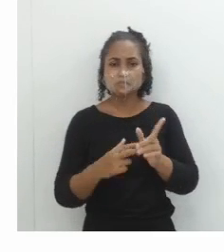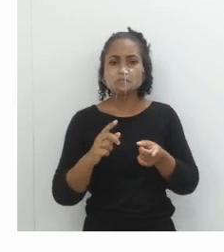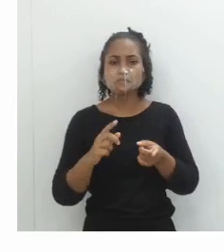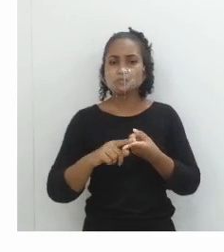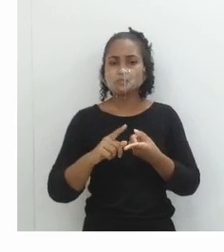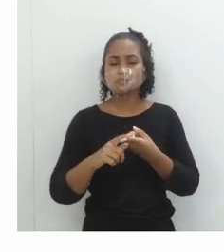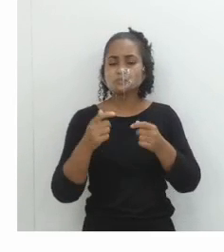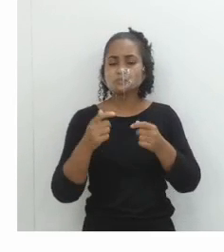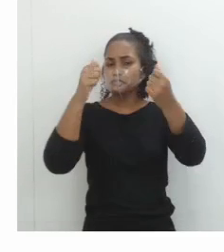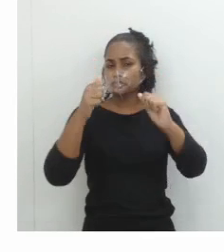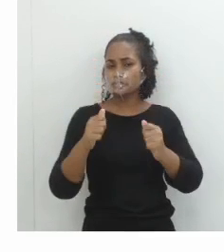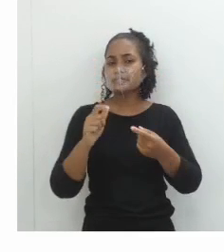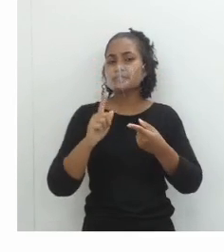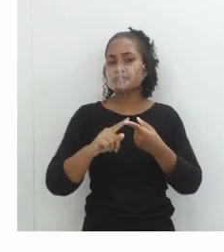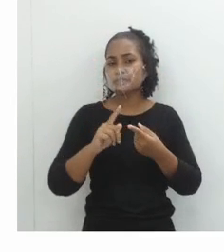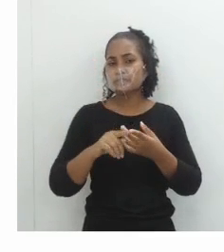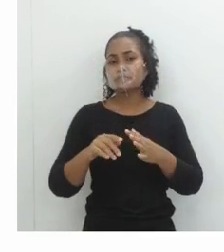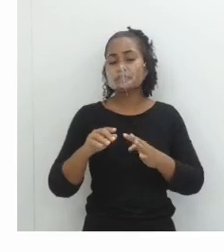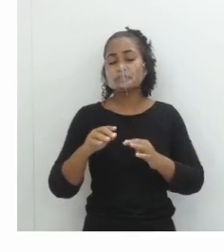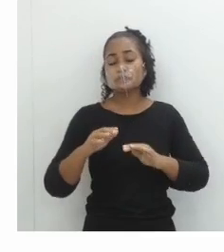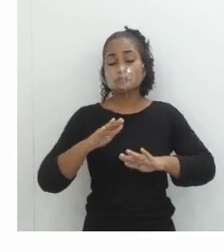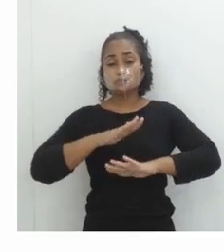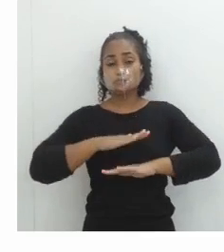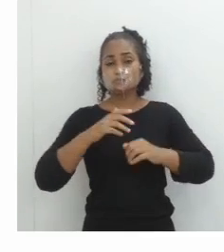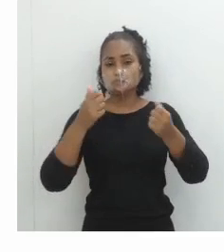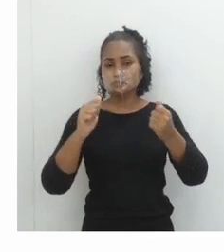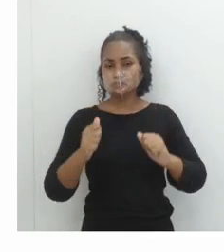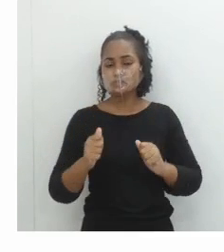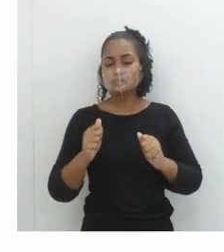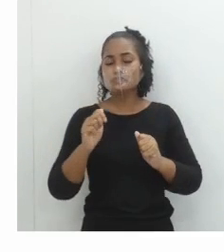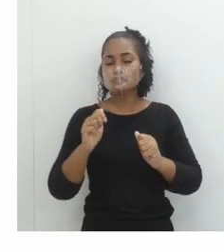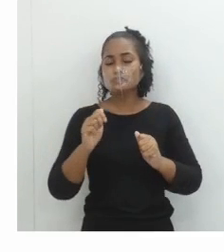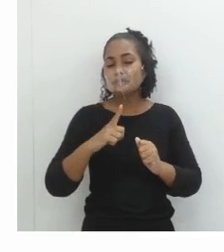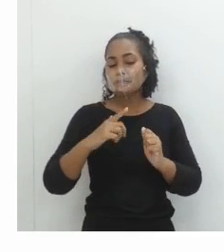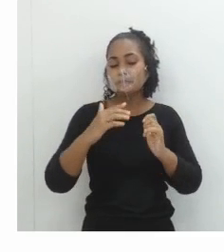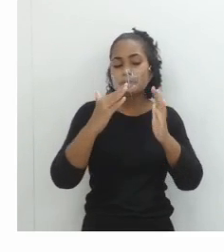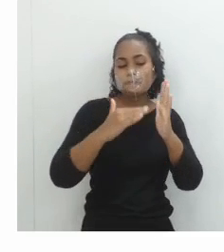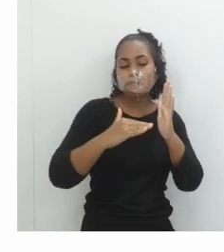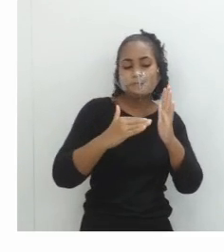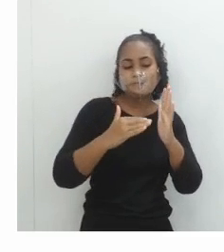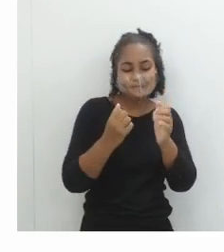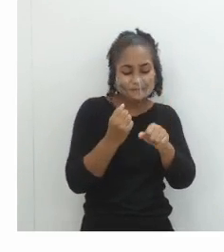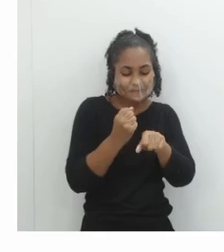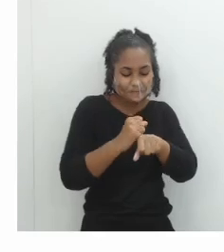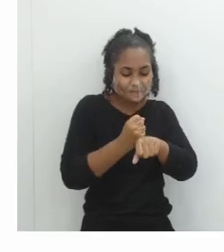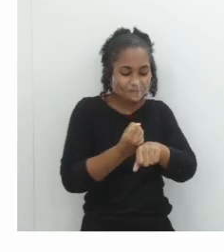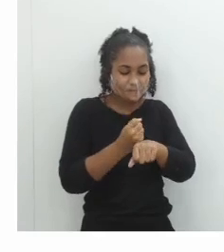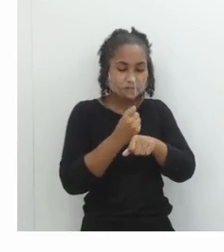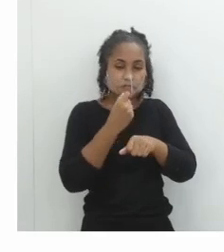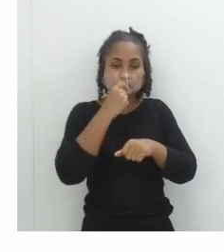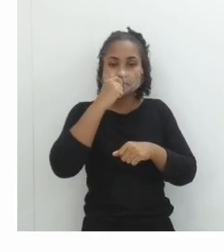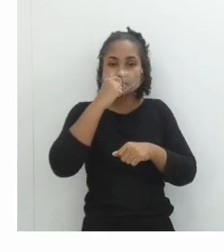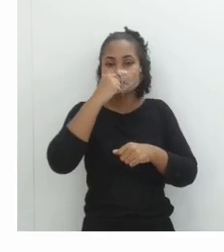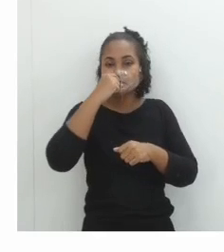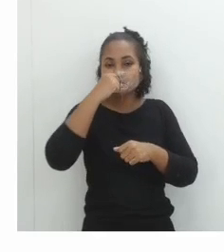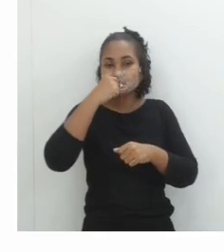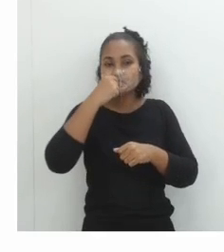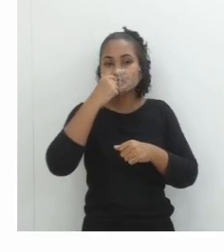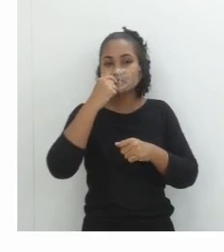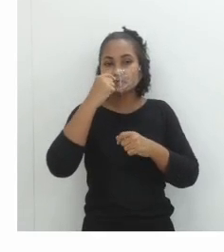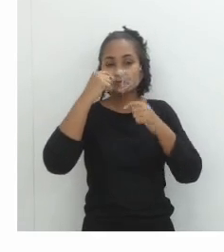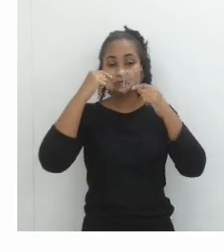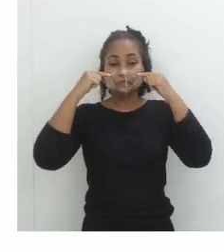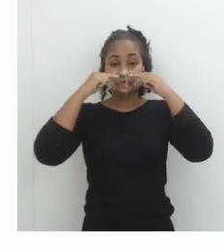representatividade de arte, né? Que é a body art. Então os Yanomamis, eles pintam o corpo e perfuram os seus lábios o lóbulo dos lábios